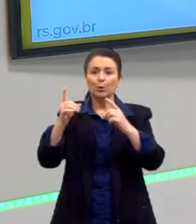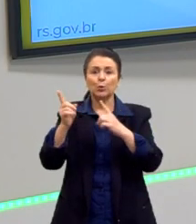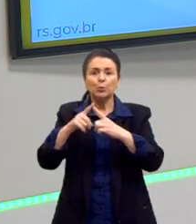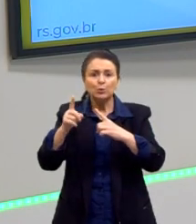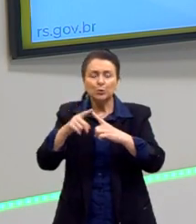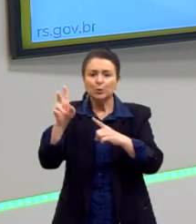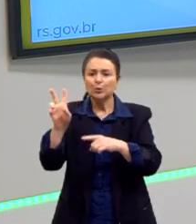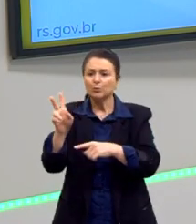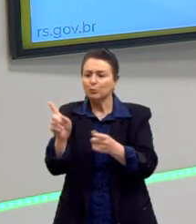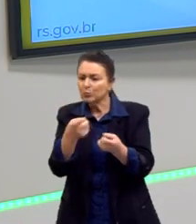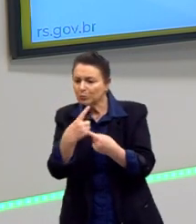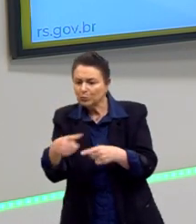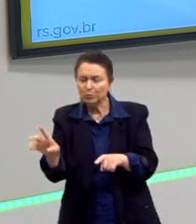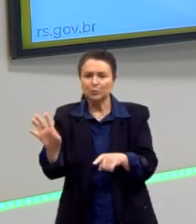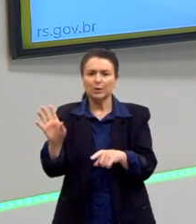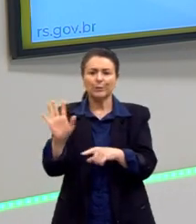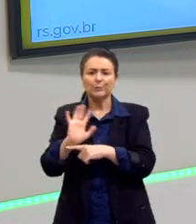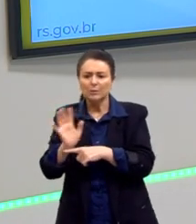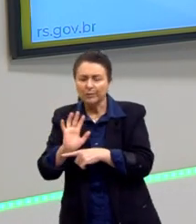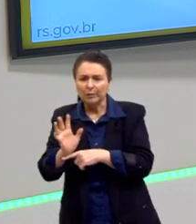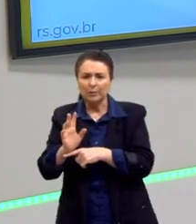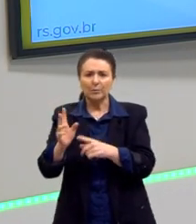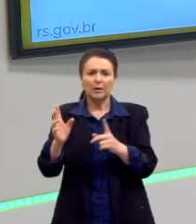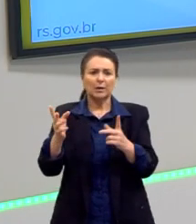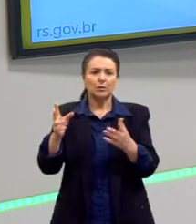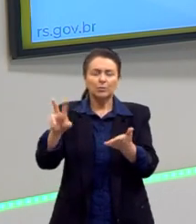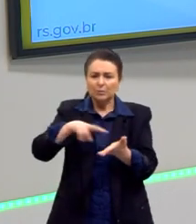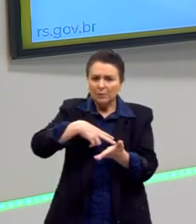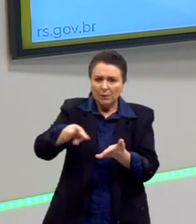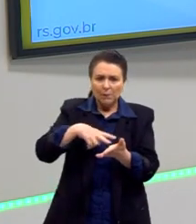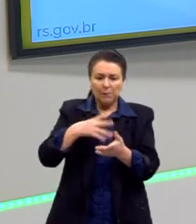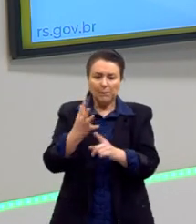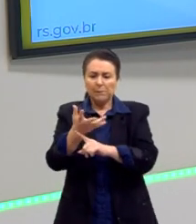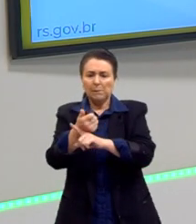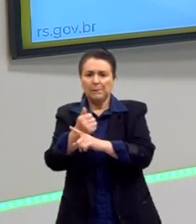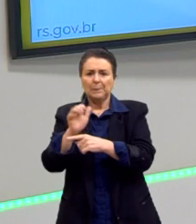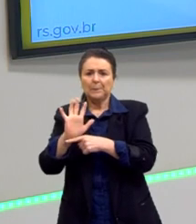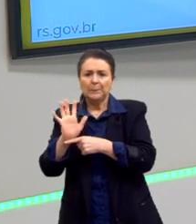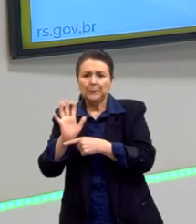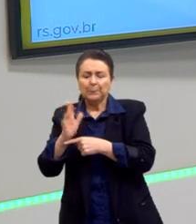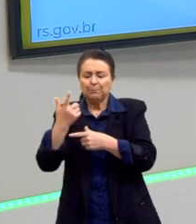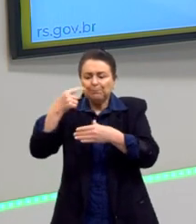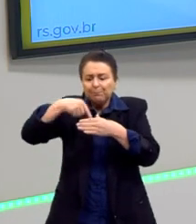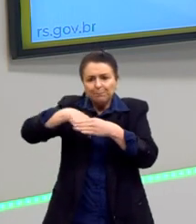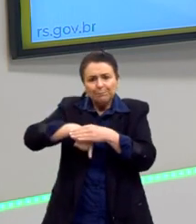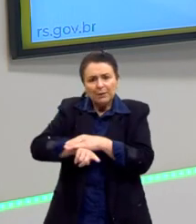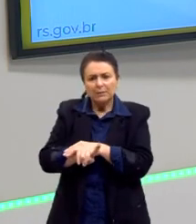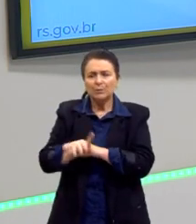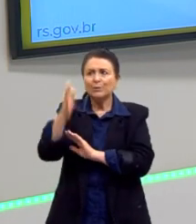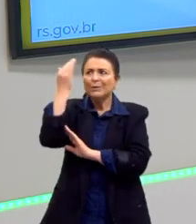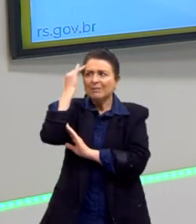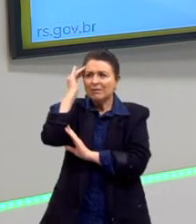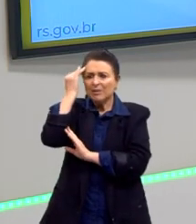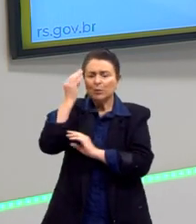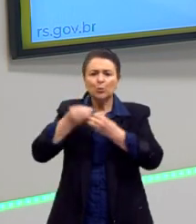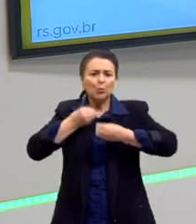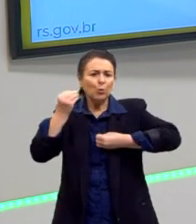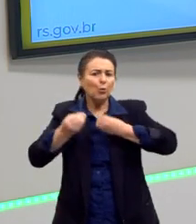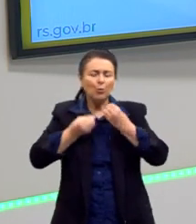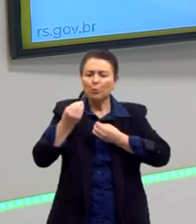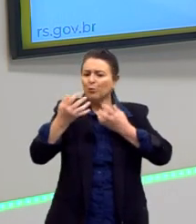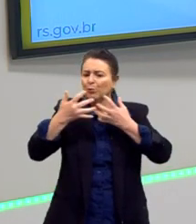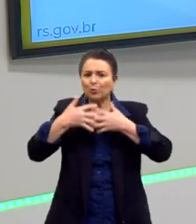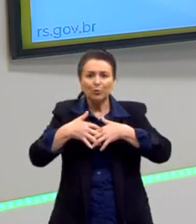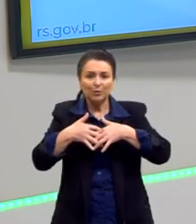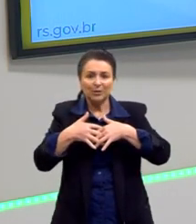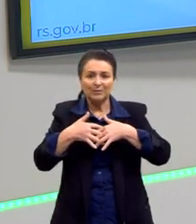estilo de cinema um estilo de dança né A Arte do cinema foram nos aprofundando vamos entendendo como isso funciona